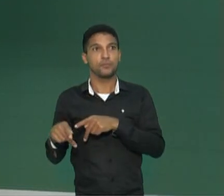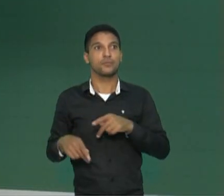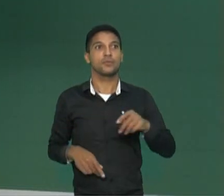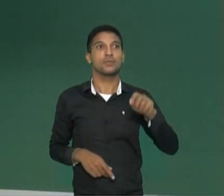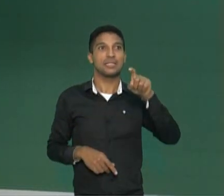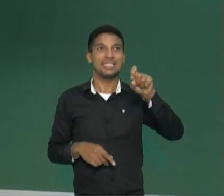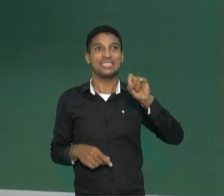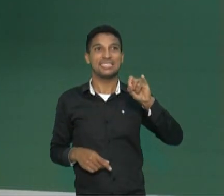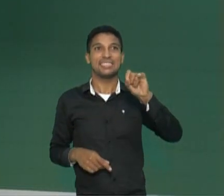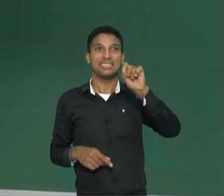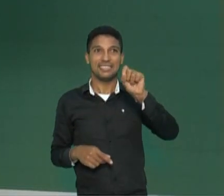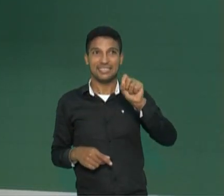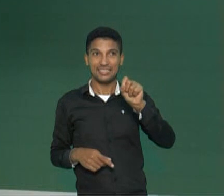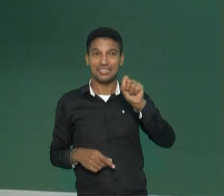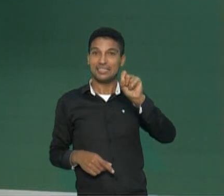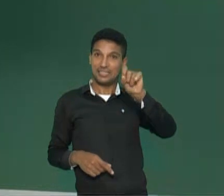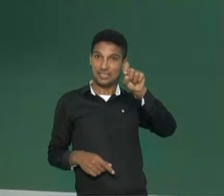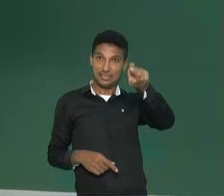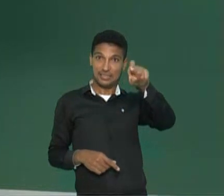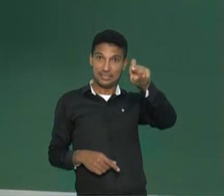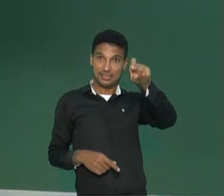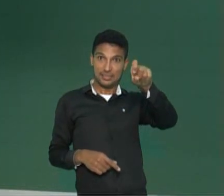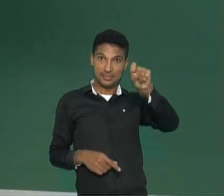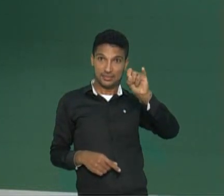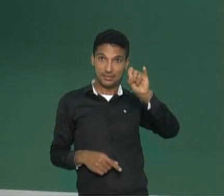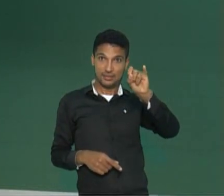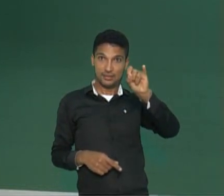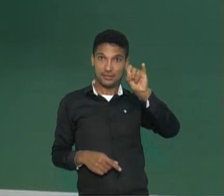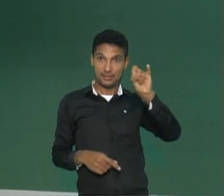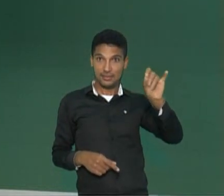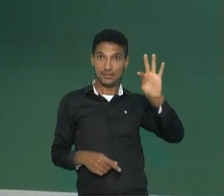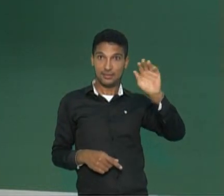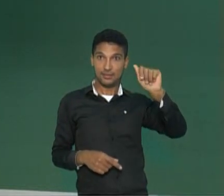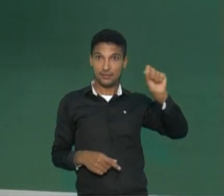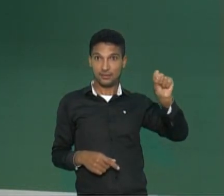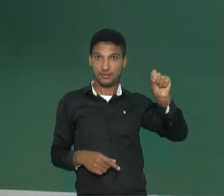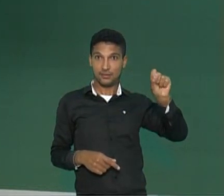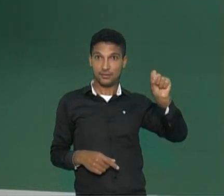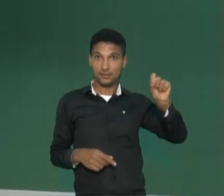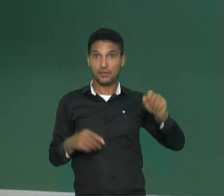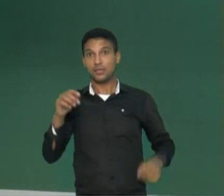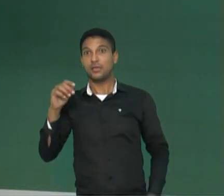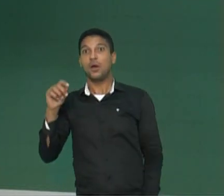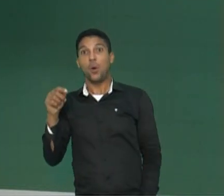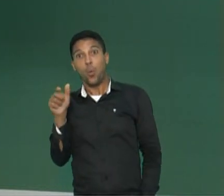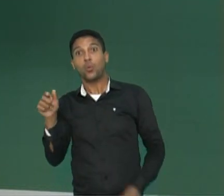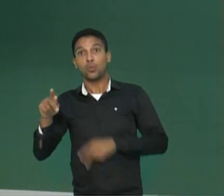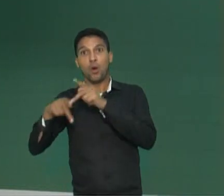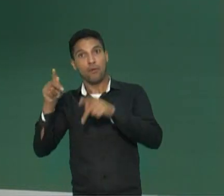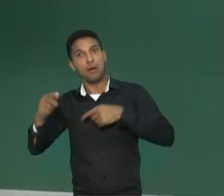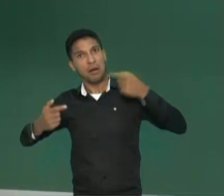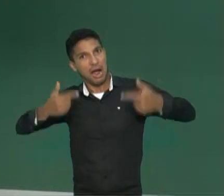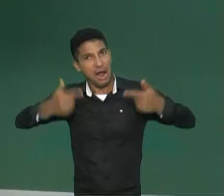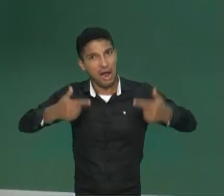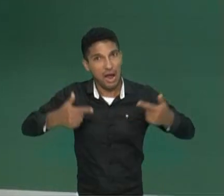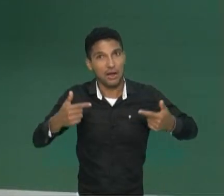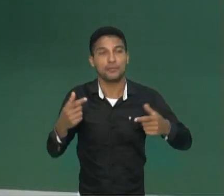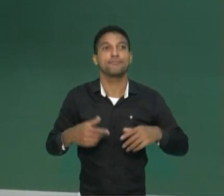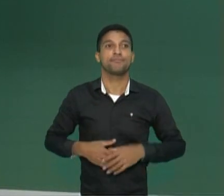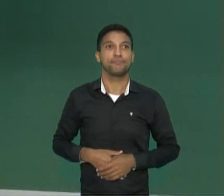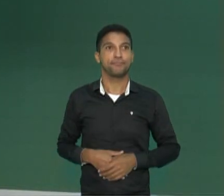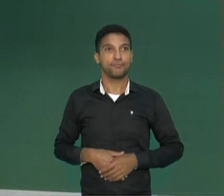torna o primeiro califa abássida, né, que se torna esse parente que a gente viu lá, bastante coisa. E, por fim, os otomanos,